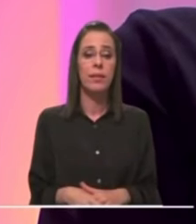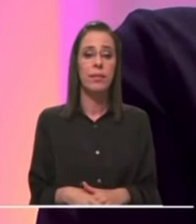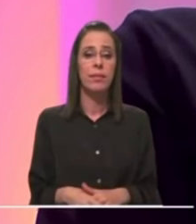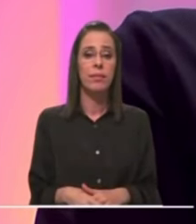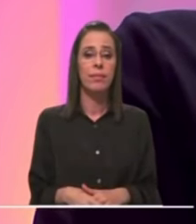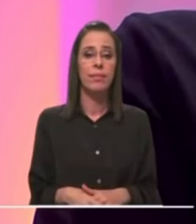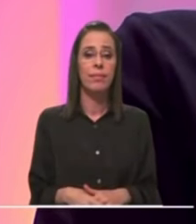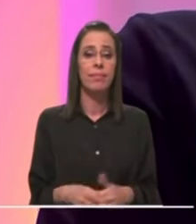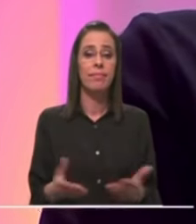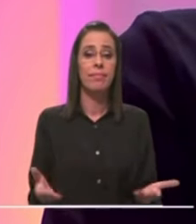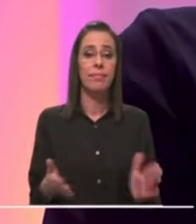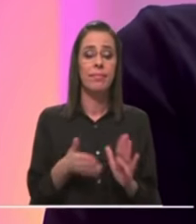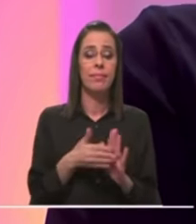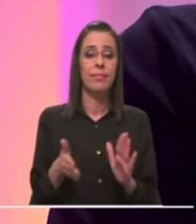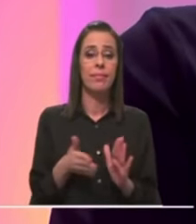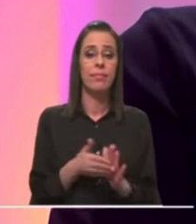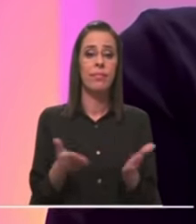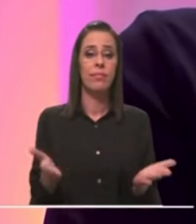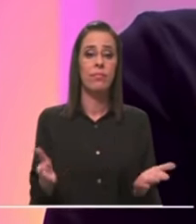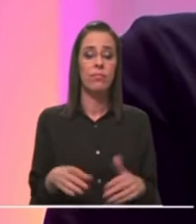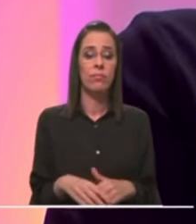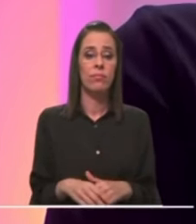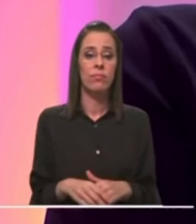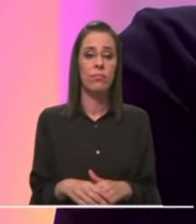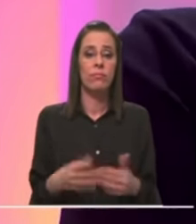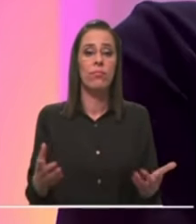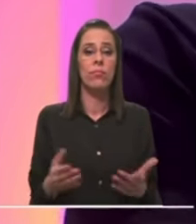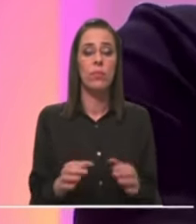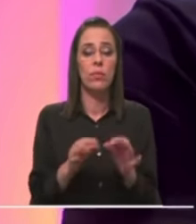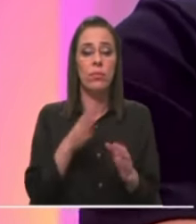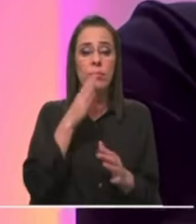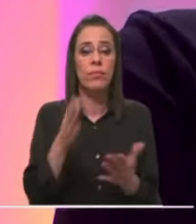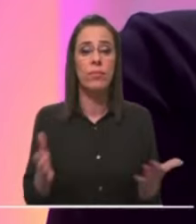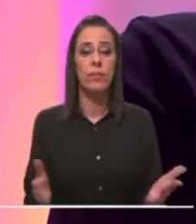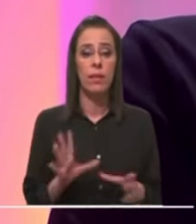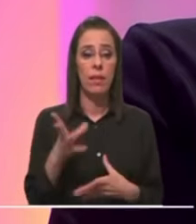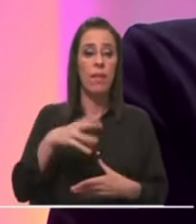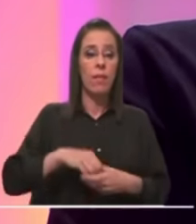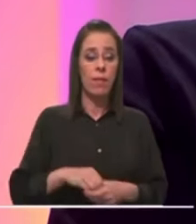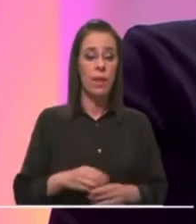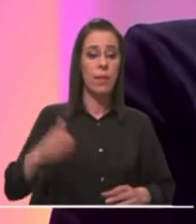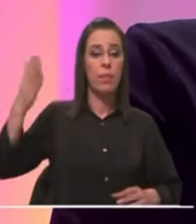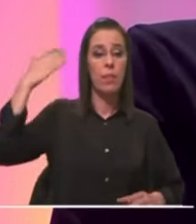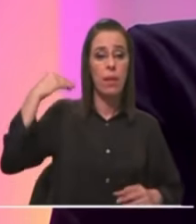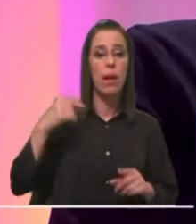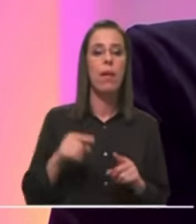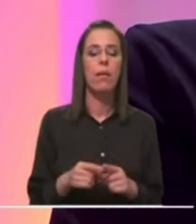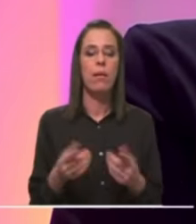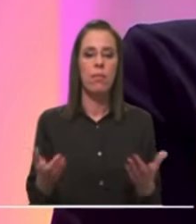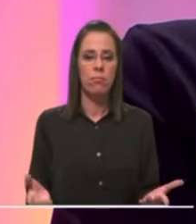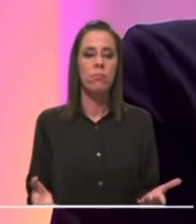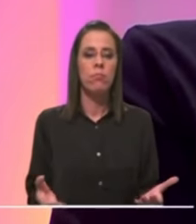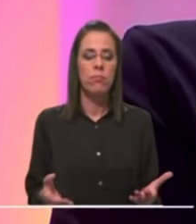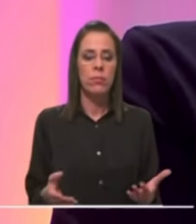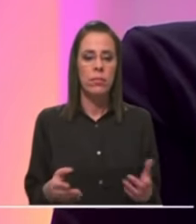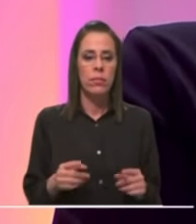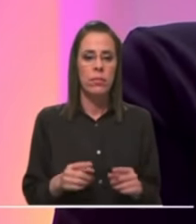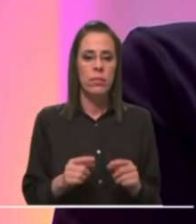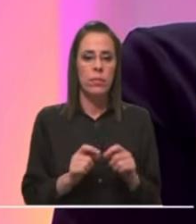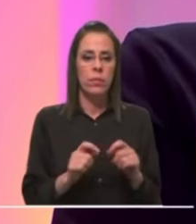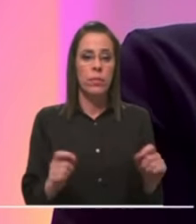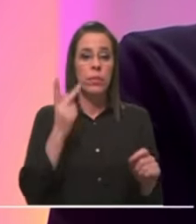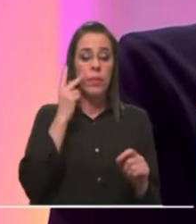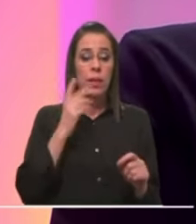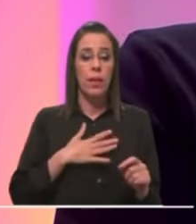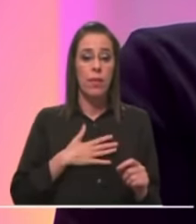hum esses tempos são são são como tu dizes são fazem parte do passado foi foi foi um um ciclo da